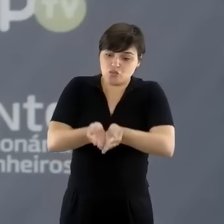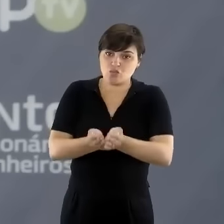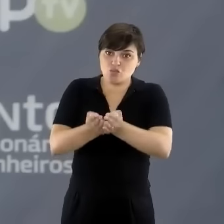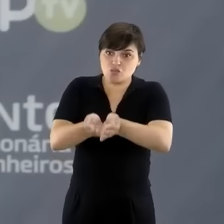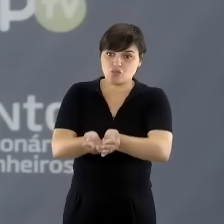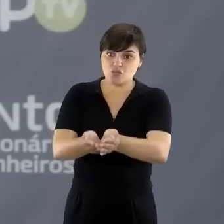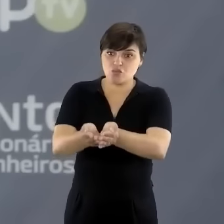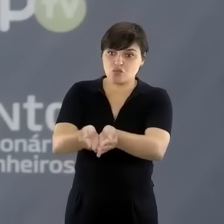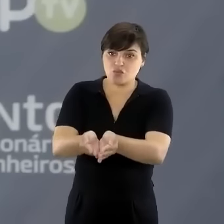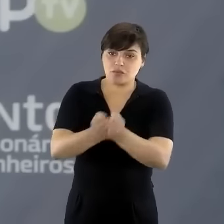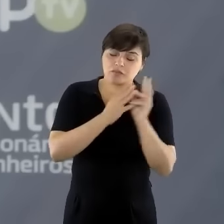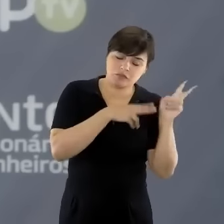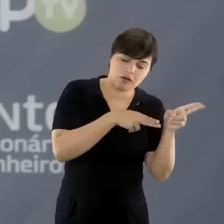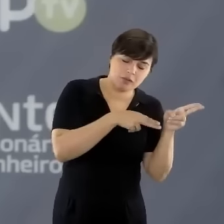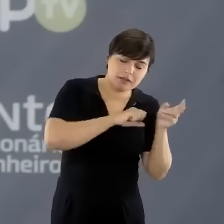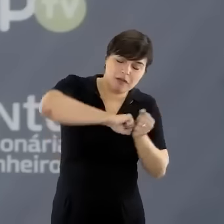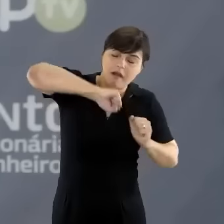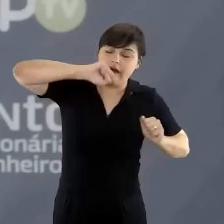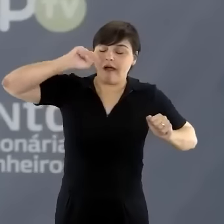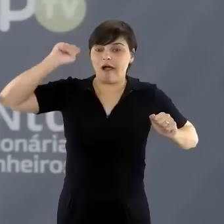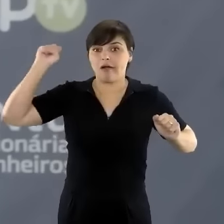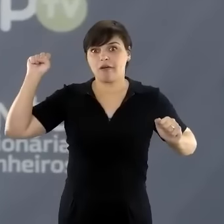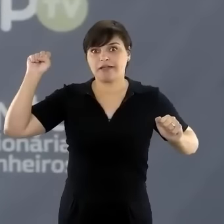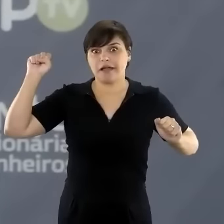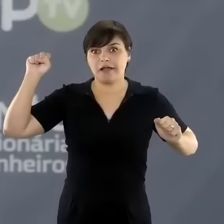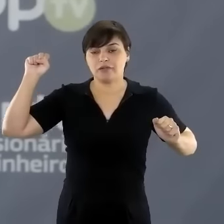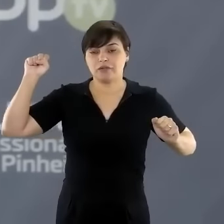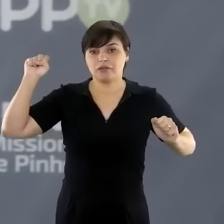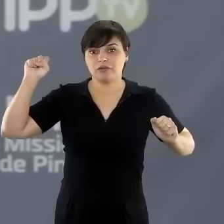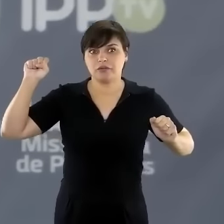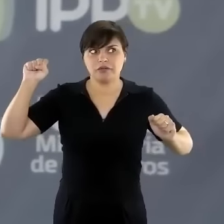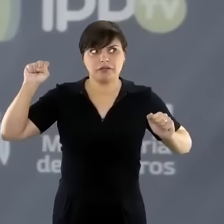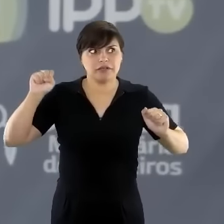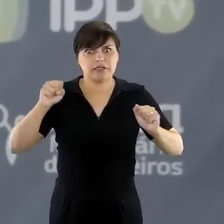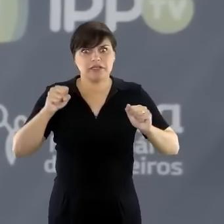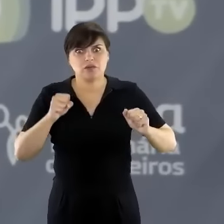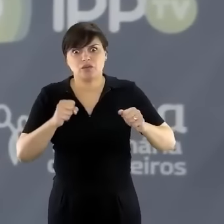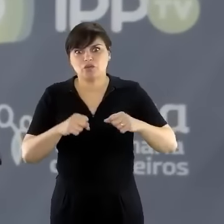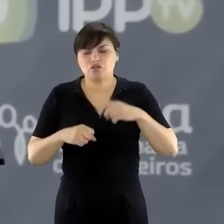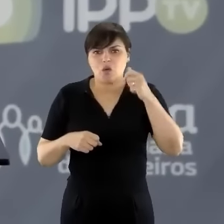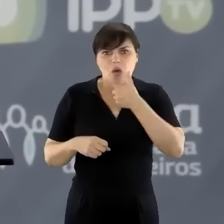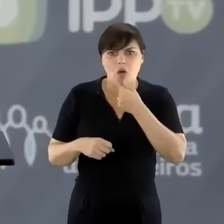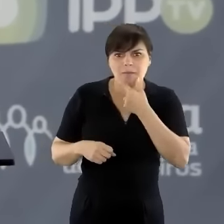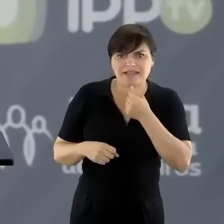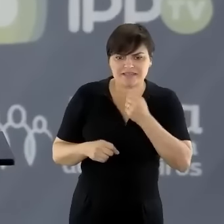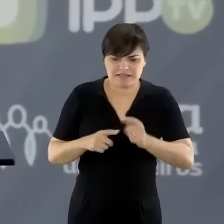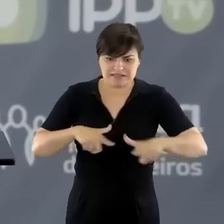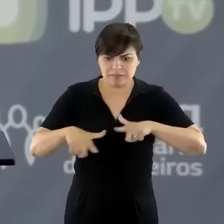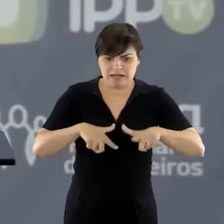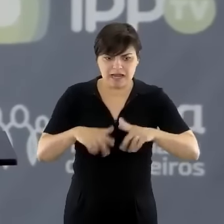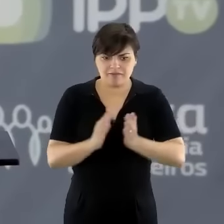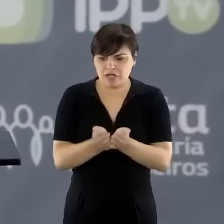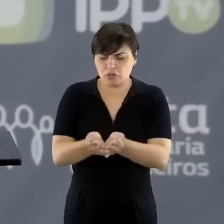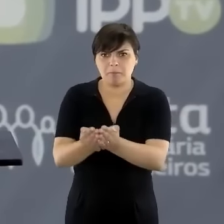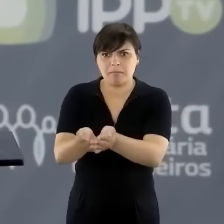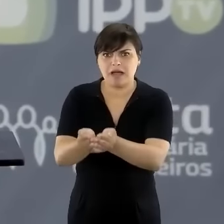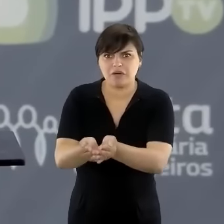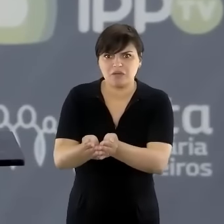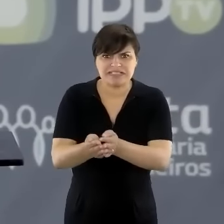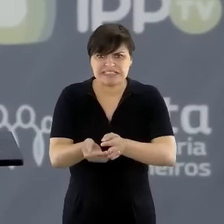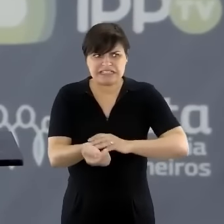ele é acordado os marinheiros estão desesperados os seus Deuses pergunt você não vai invocar o seu